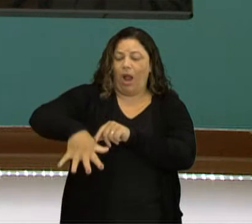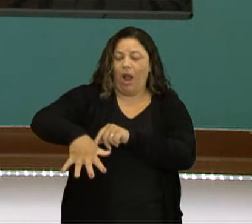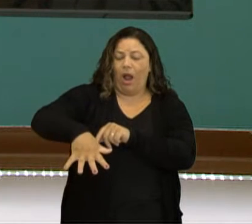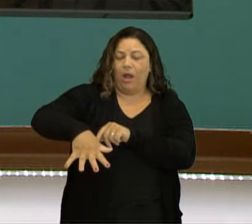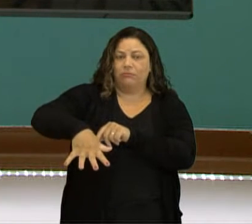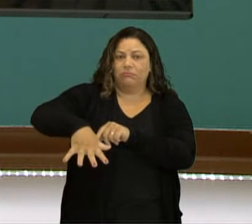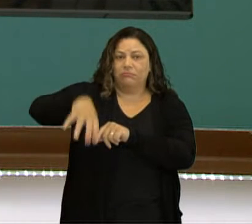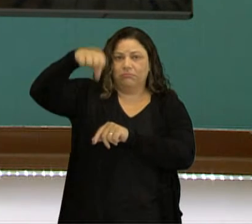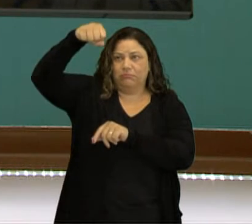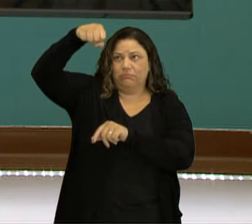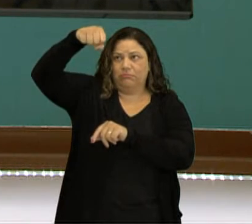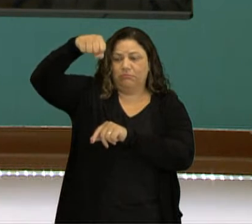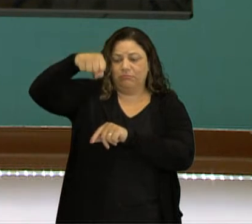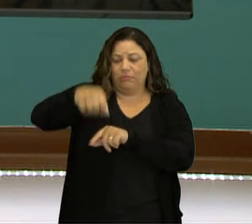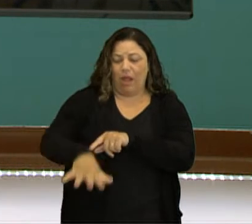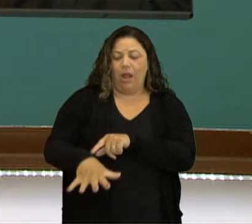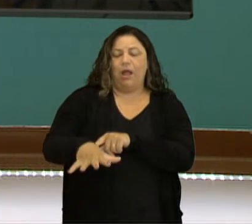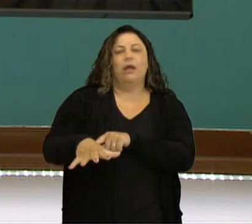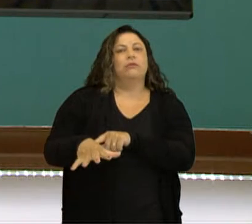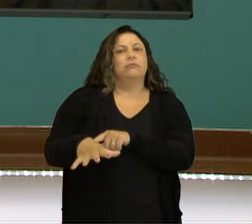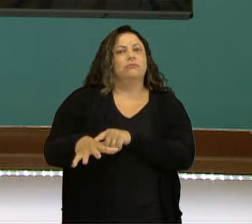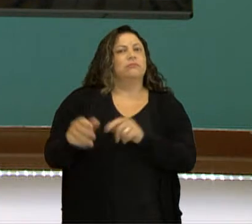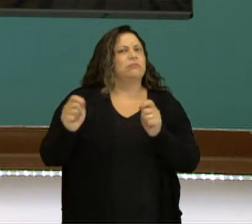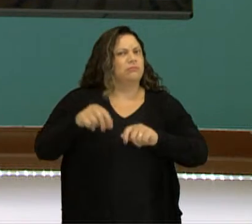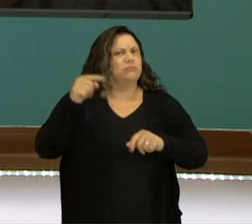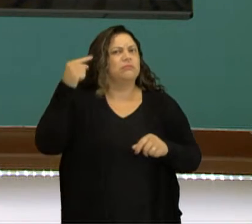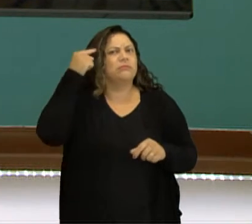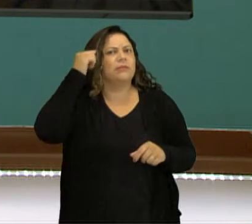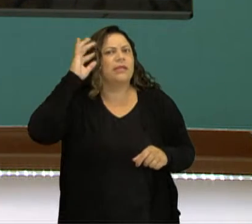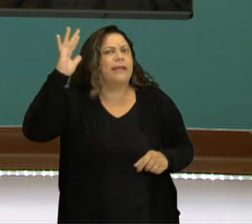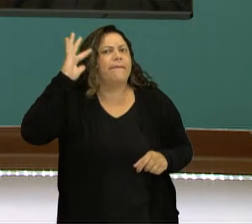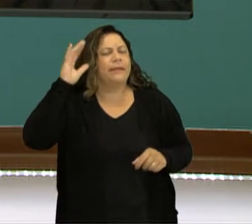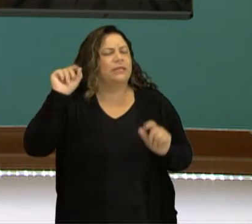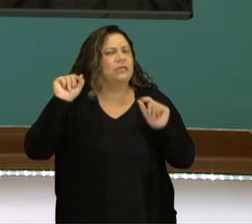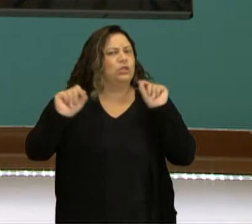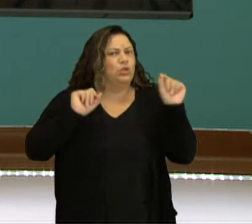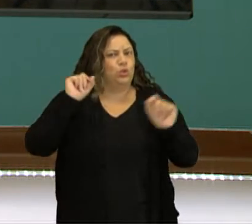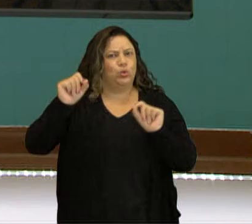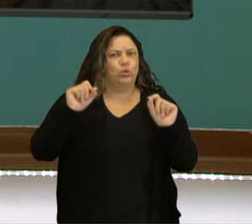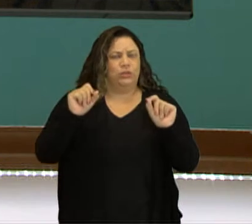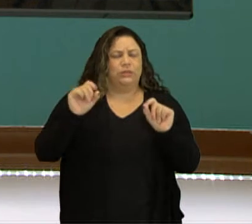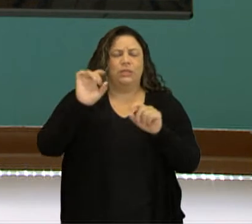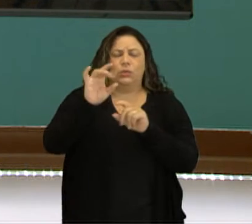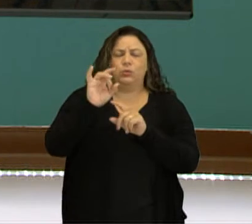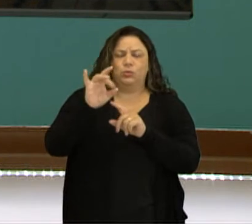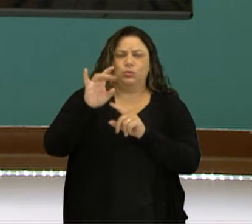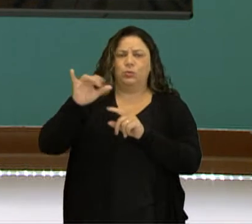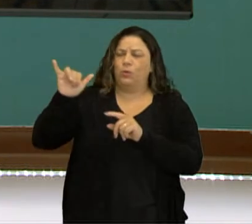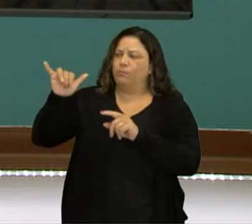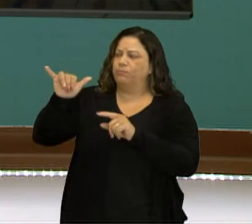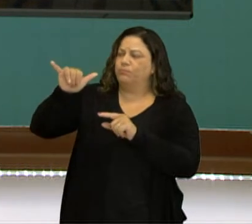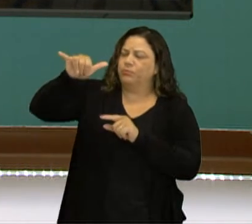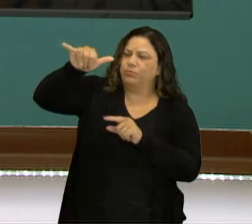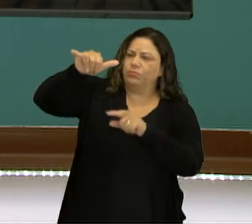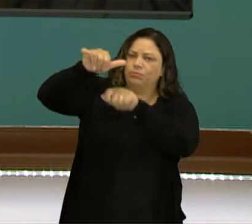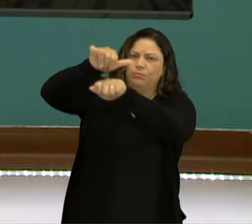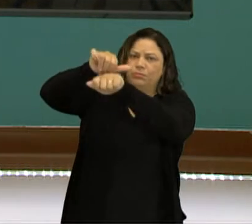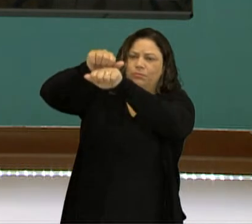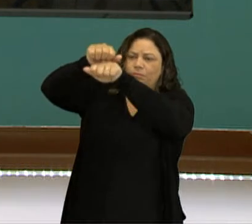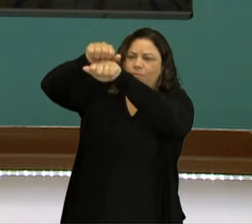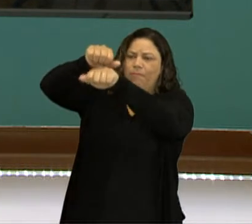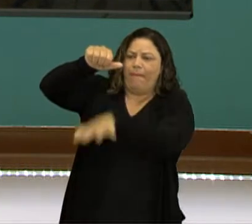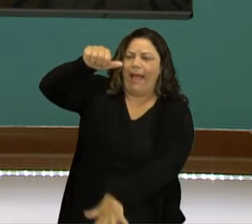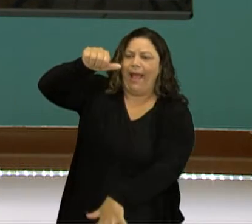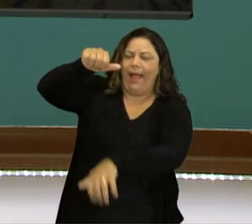pegar o movimento do projétil com a questão ali da queda do